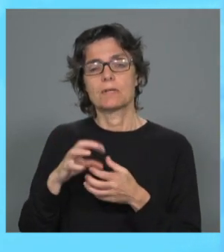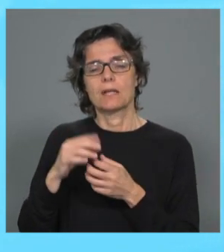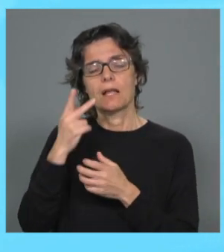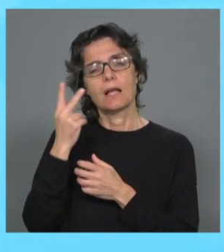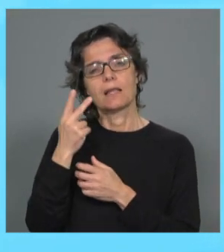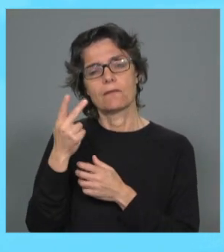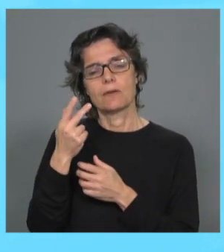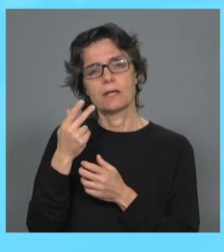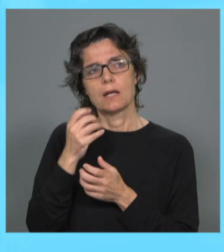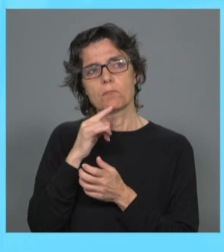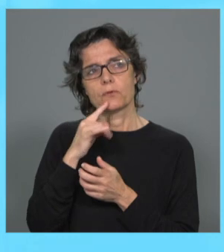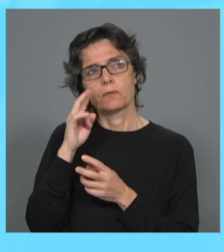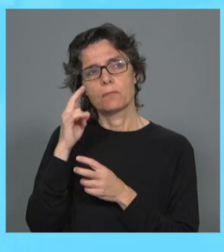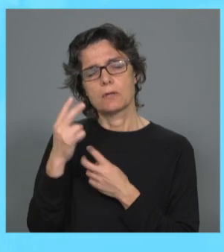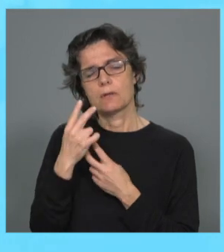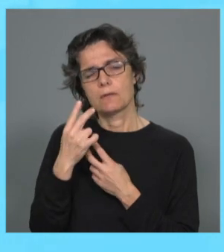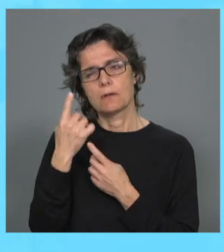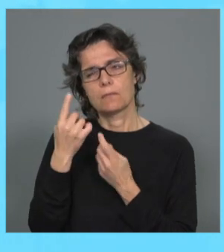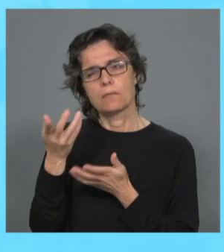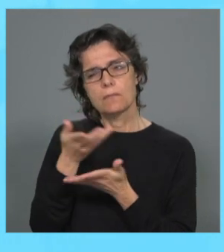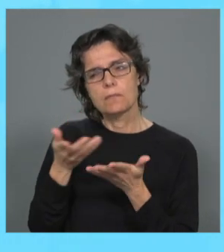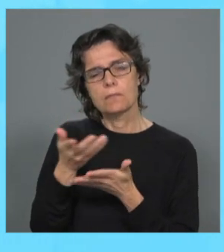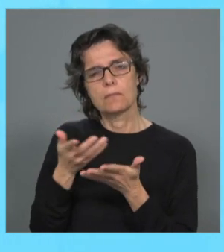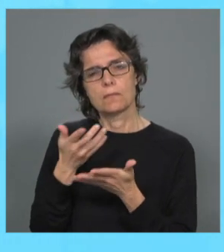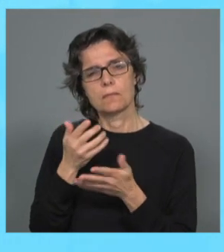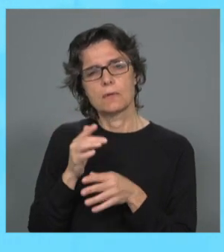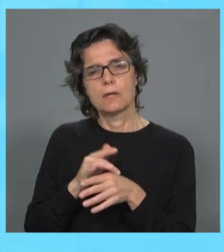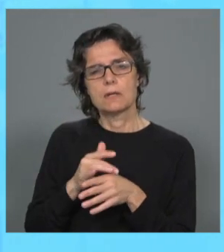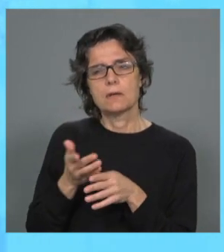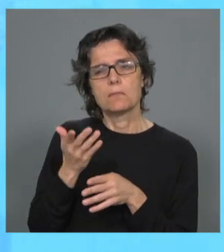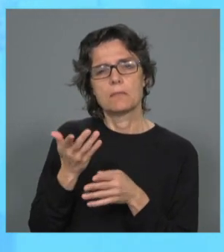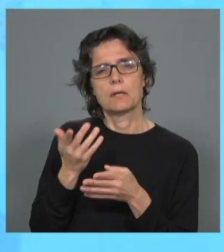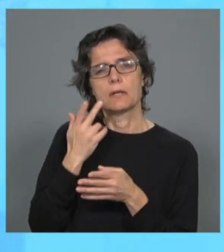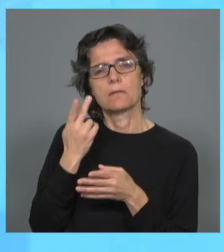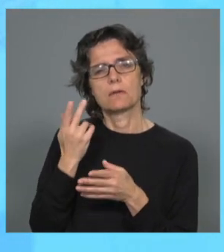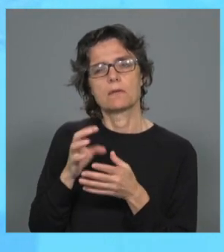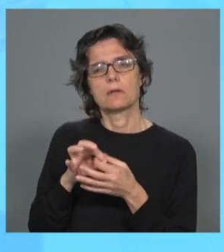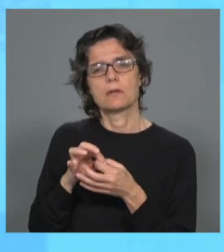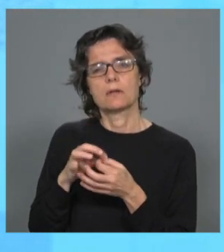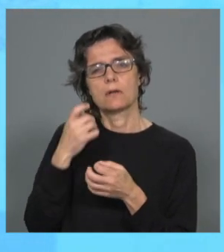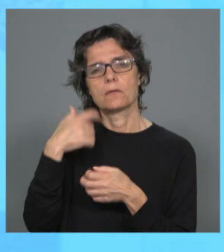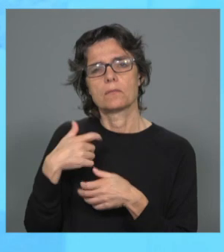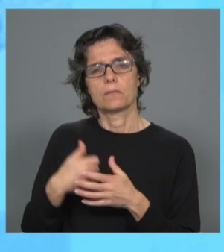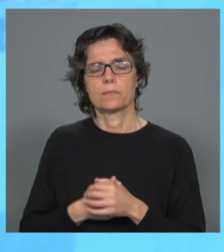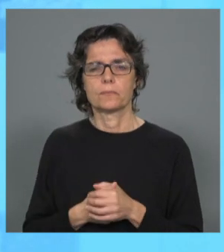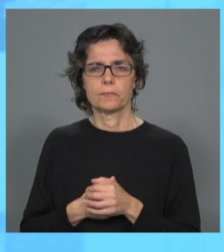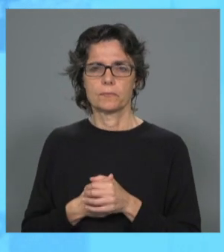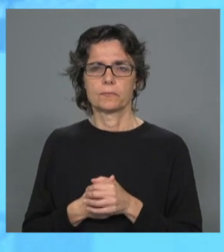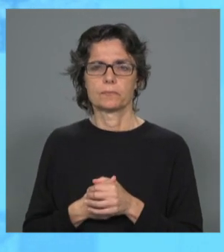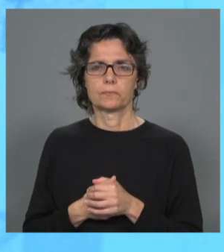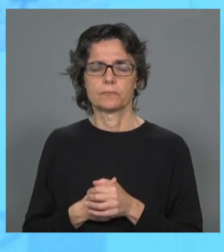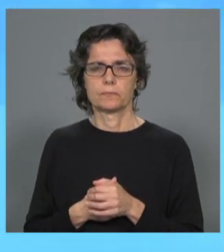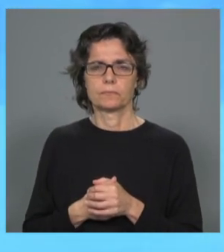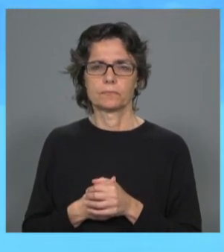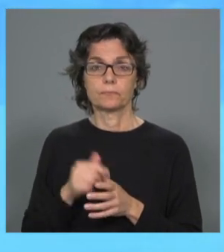de reflexão, de partilha, de tomar uma consciência maior desta realidade humana que é a vida. E já lá vamos a diferentes temáticas